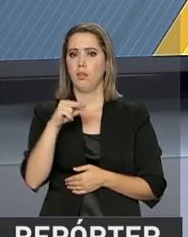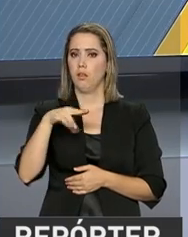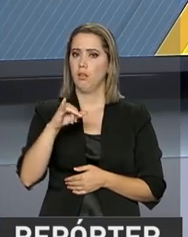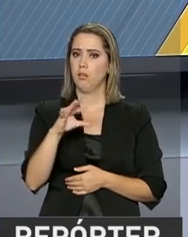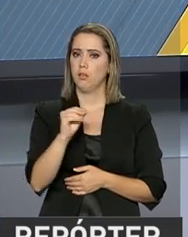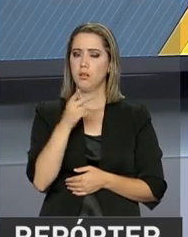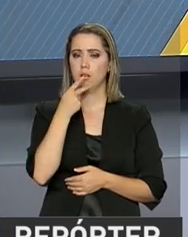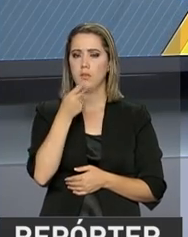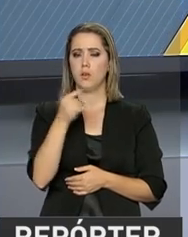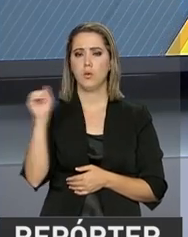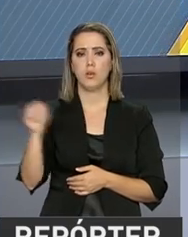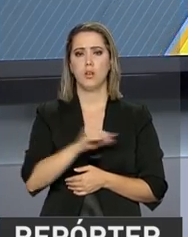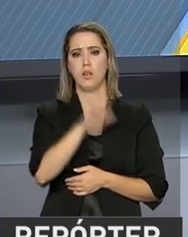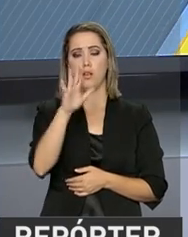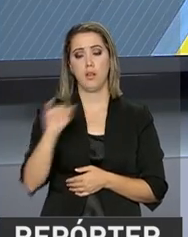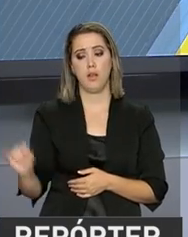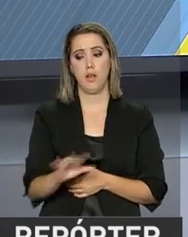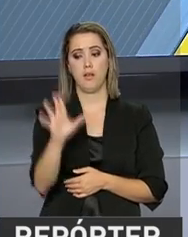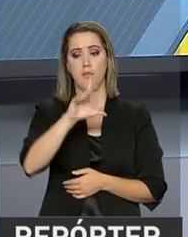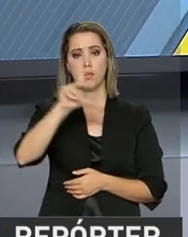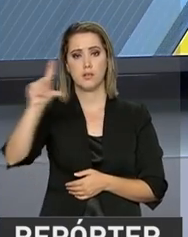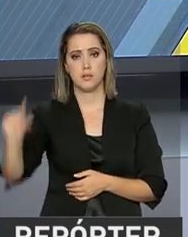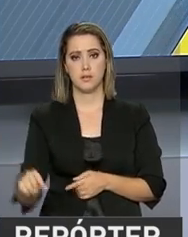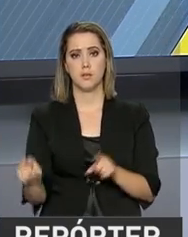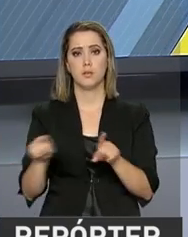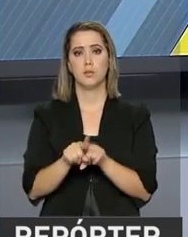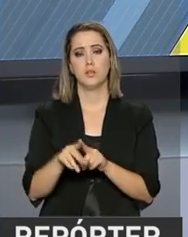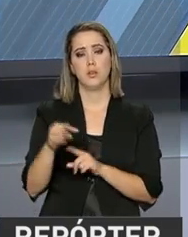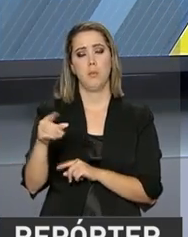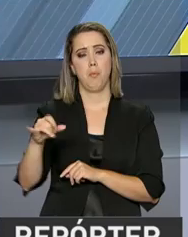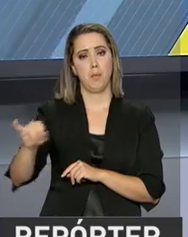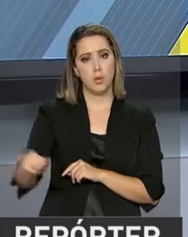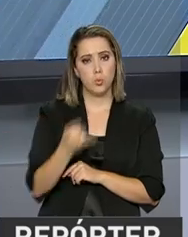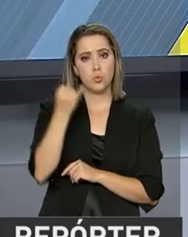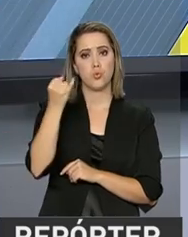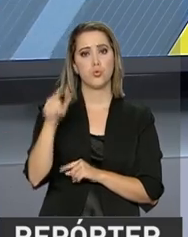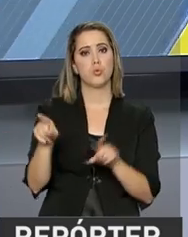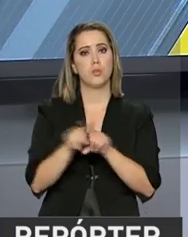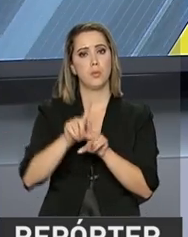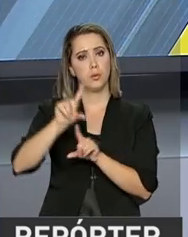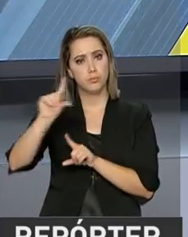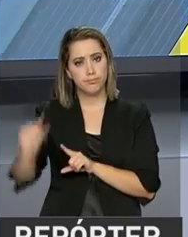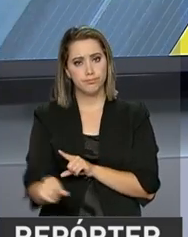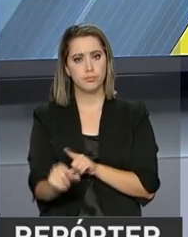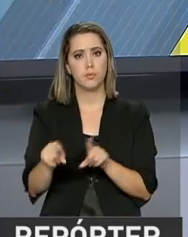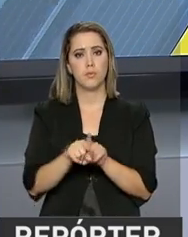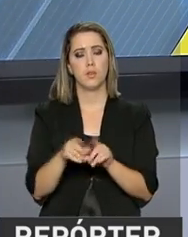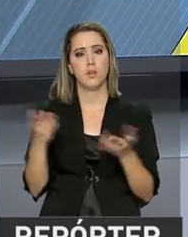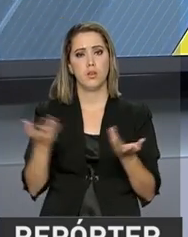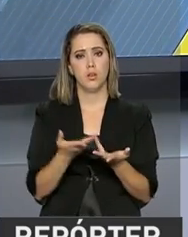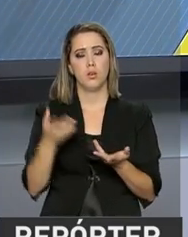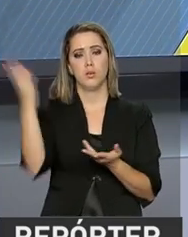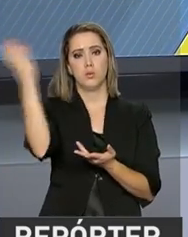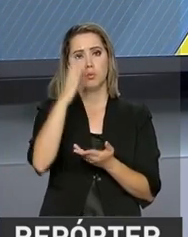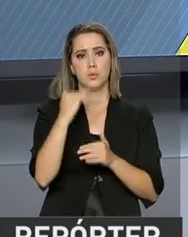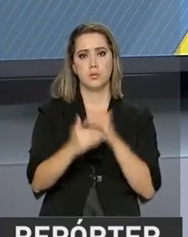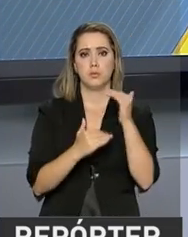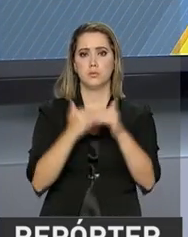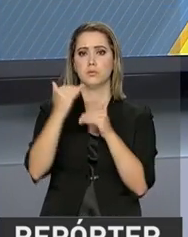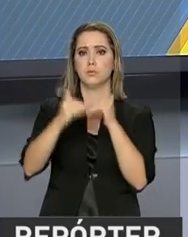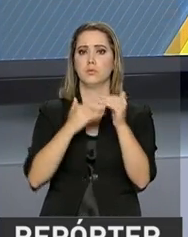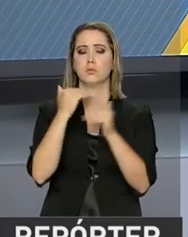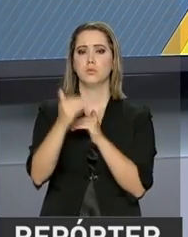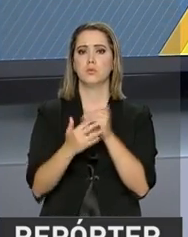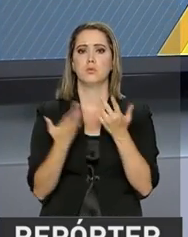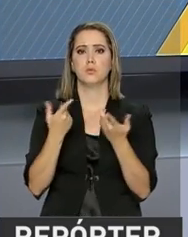inflação e as taxas de juros e ressaltou que o Brasil faz parte dos mercados emergentes que mais cresceram